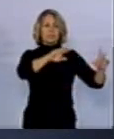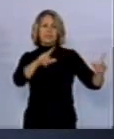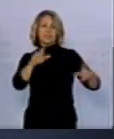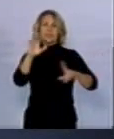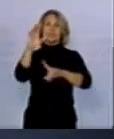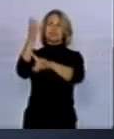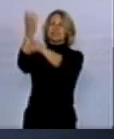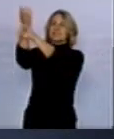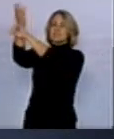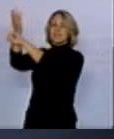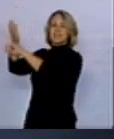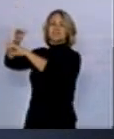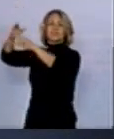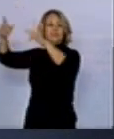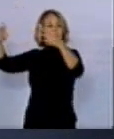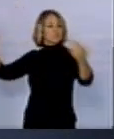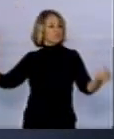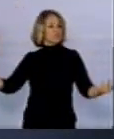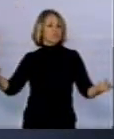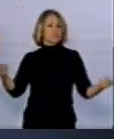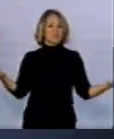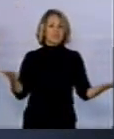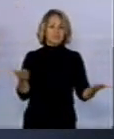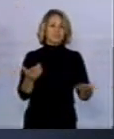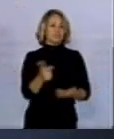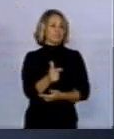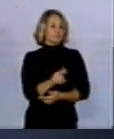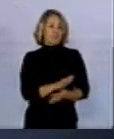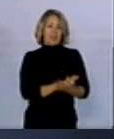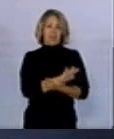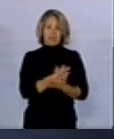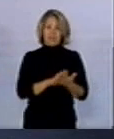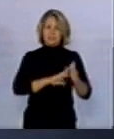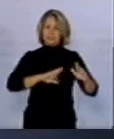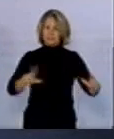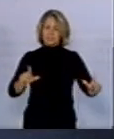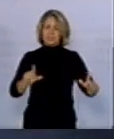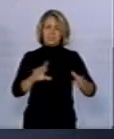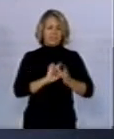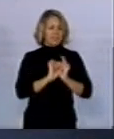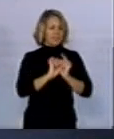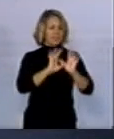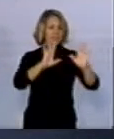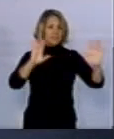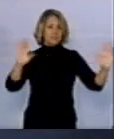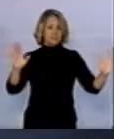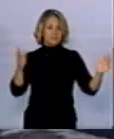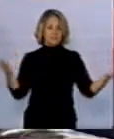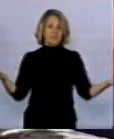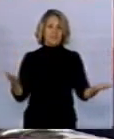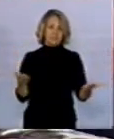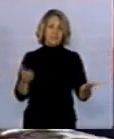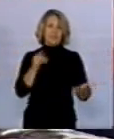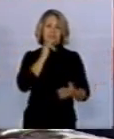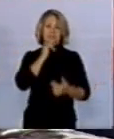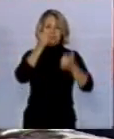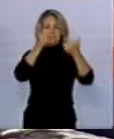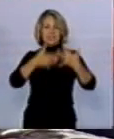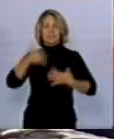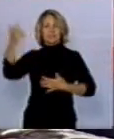satélite, espectro UHF, não se submetiam a nada disso. Eram essencialmente livres, inclusive no que se refere ao capital